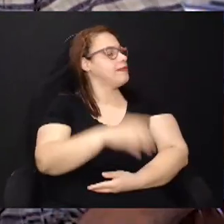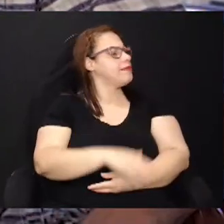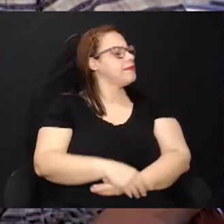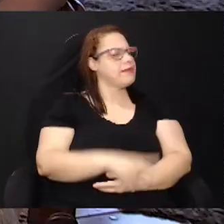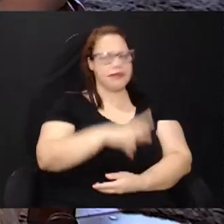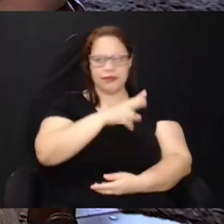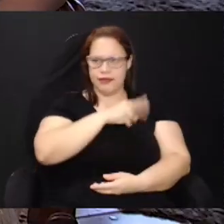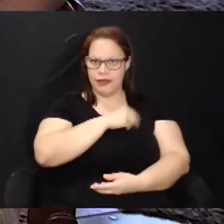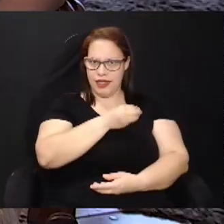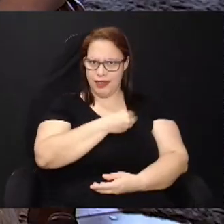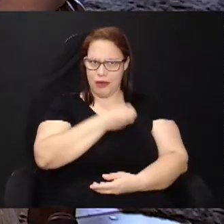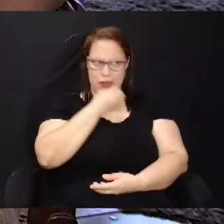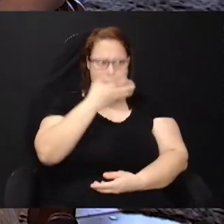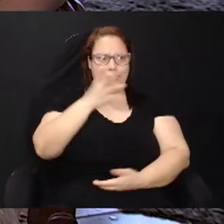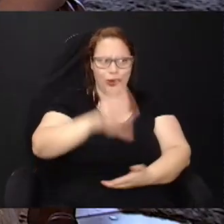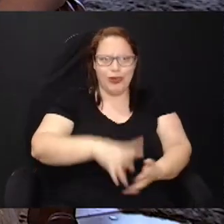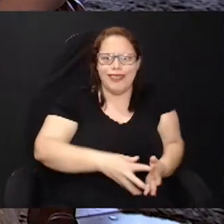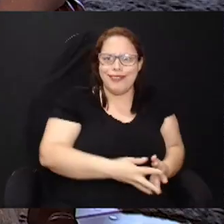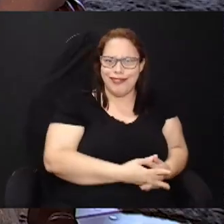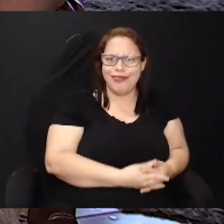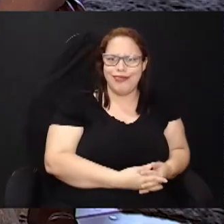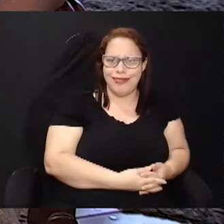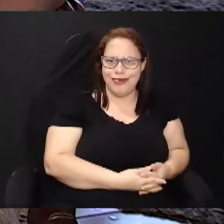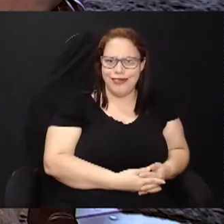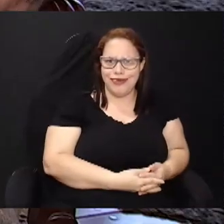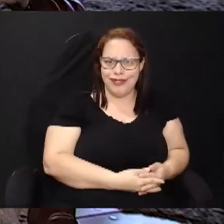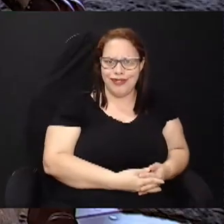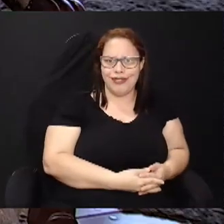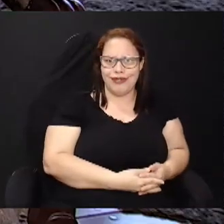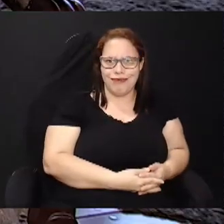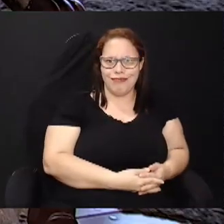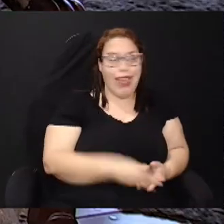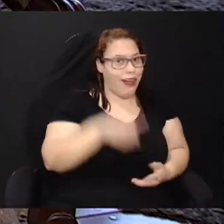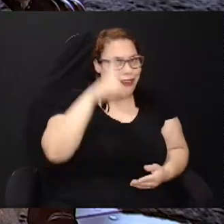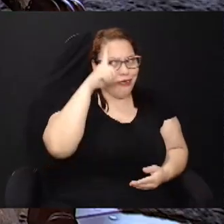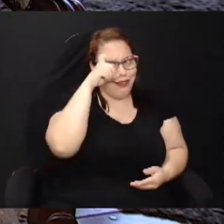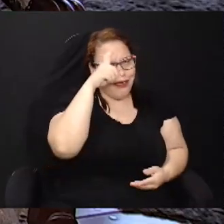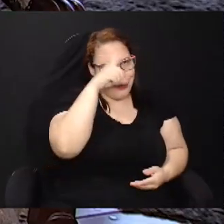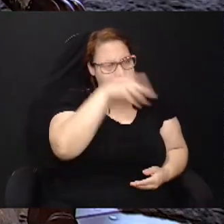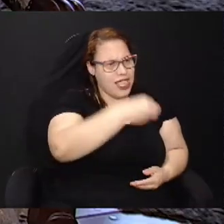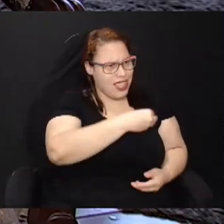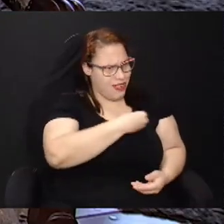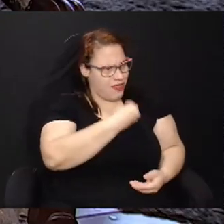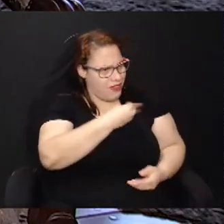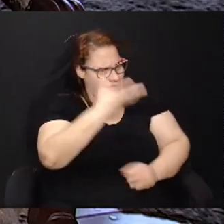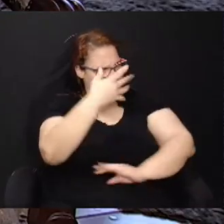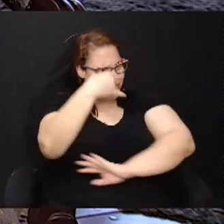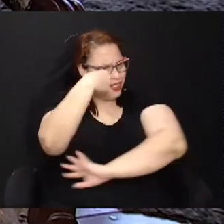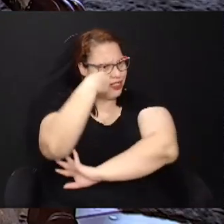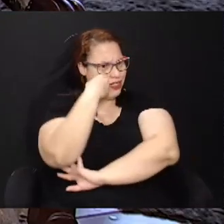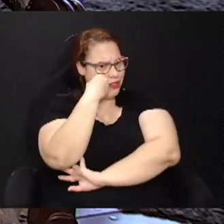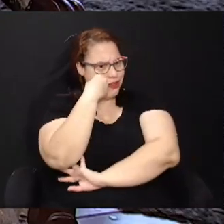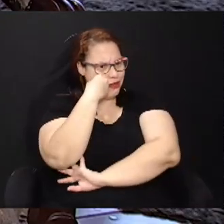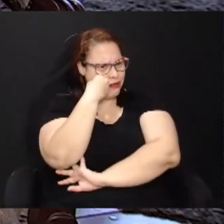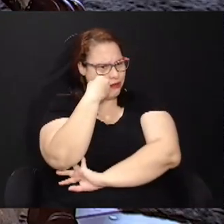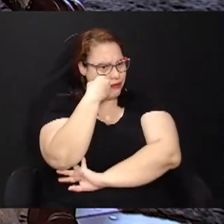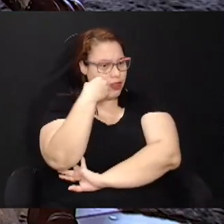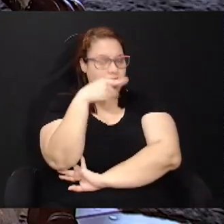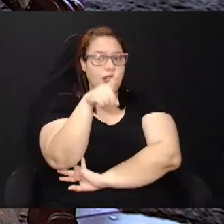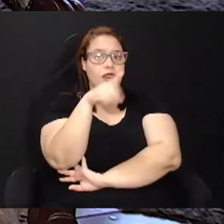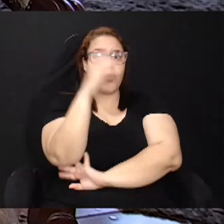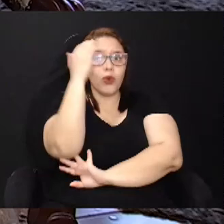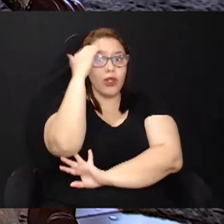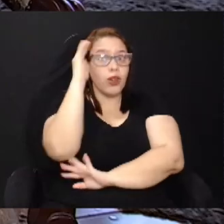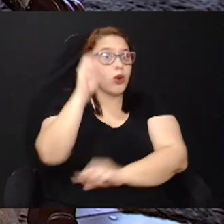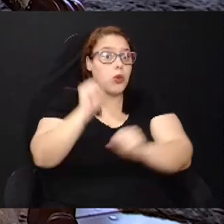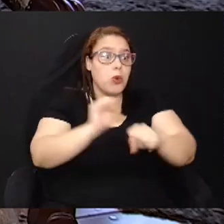né? Porque tem tanta coisa tão complicada que essa pessoa está passando, e você vai para lá com a intenção de poder oferecer